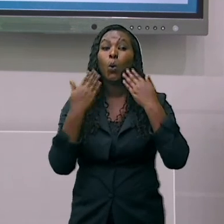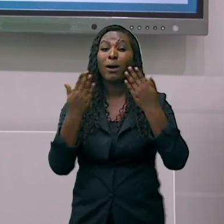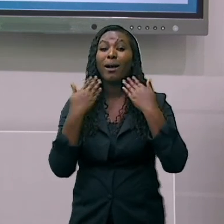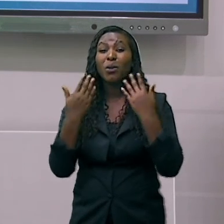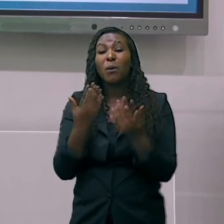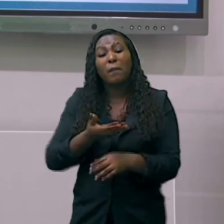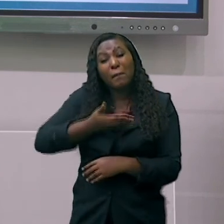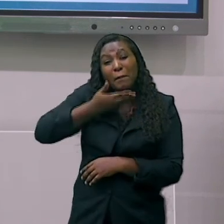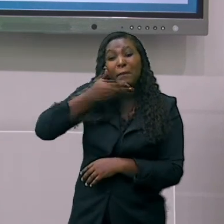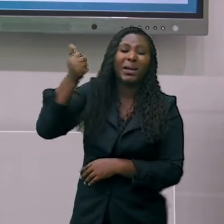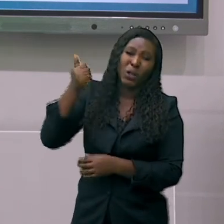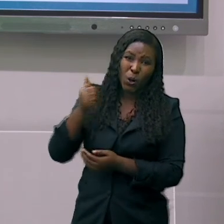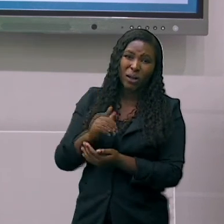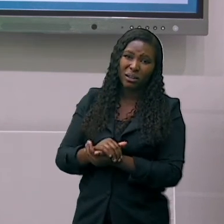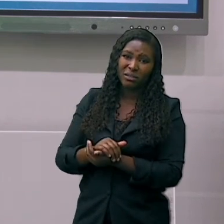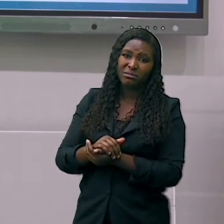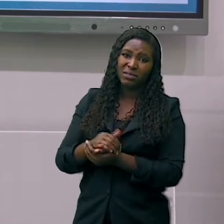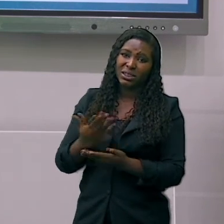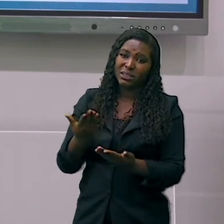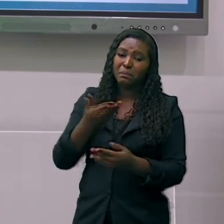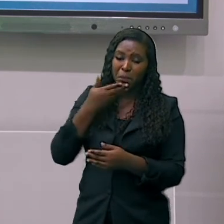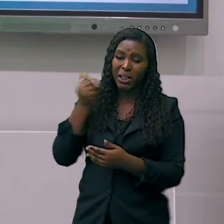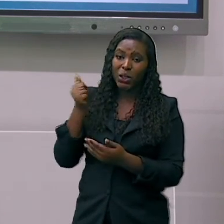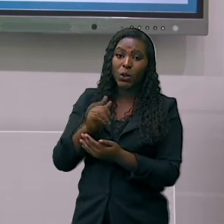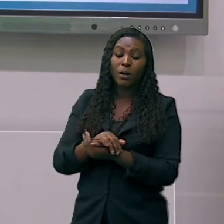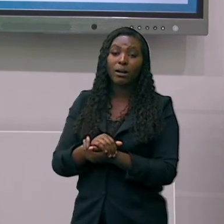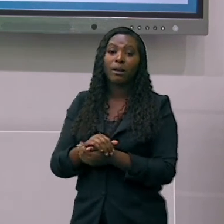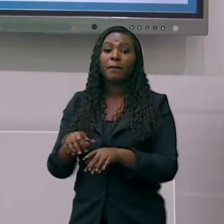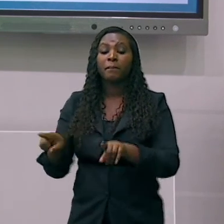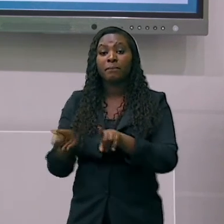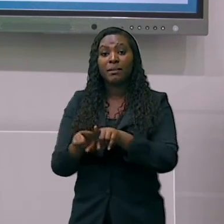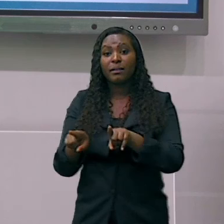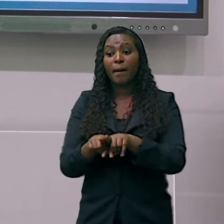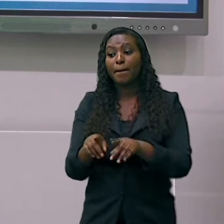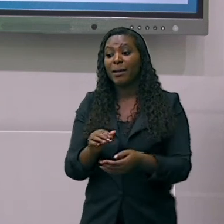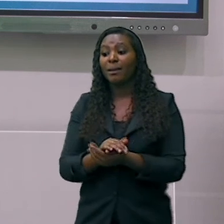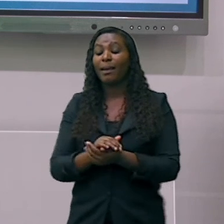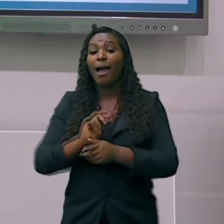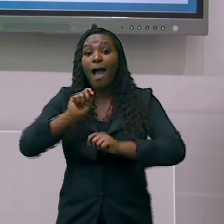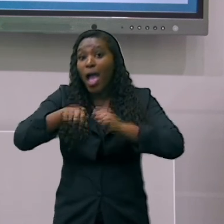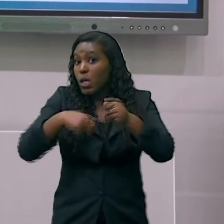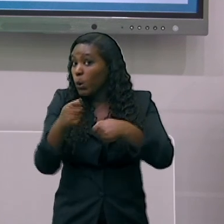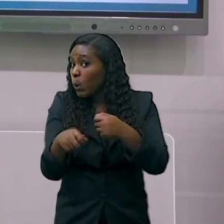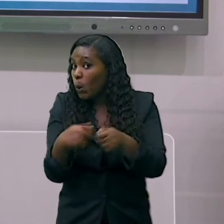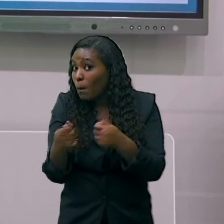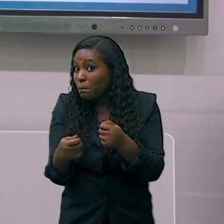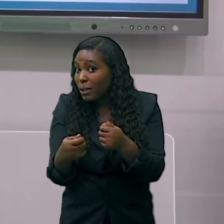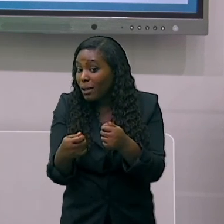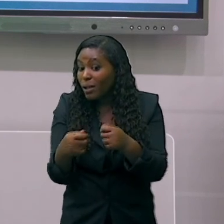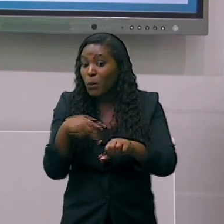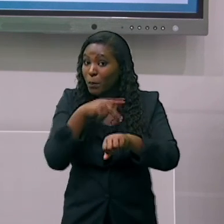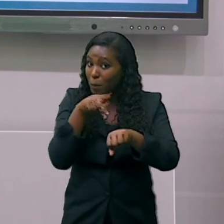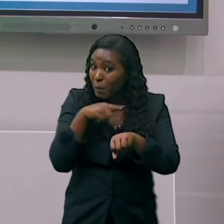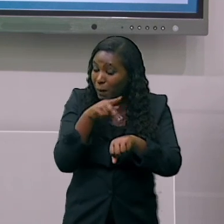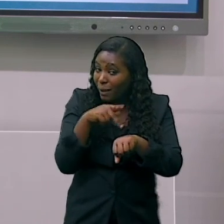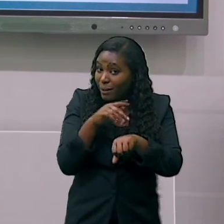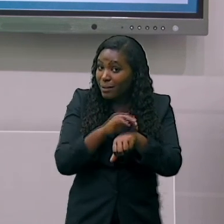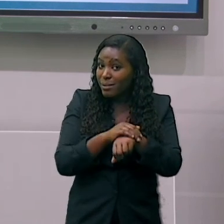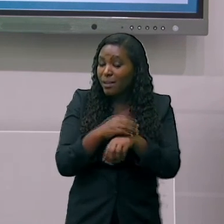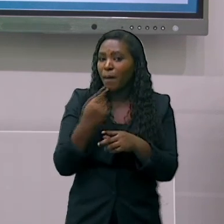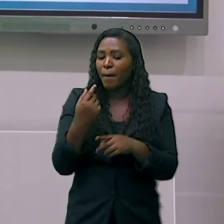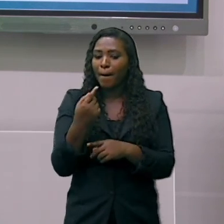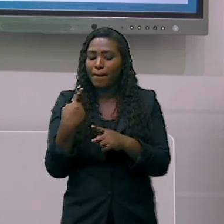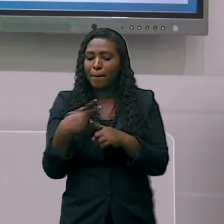nos climas. Outro aspecto muito importante está relacionado à economia dos países. Como você pode perceber,